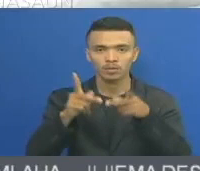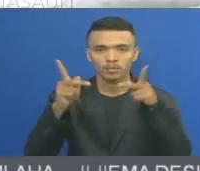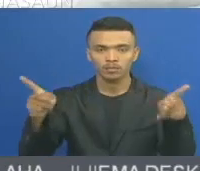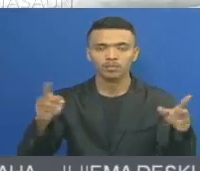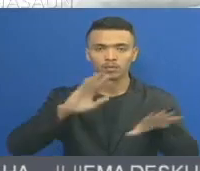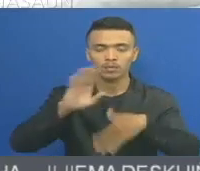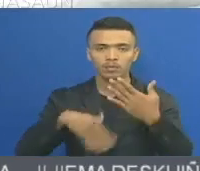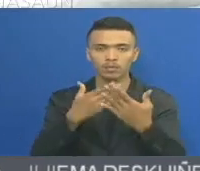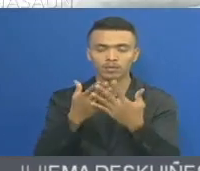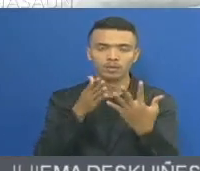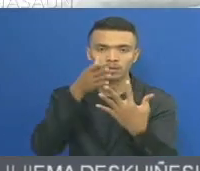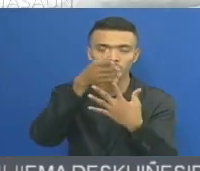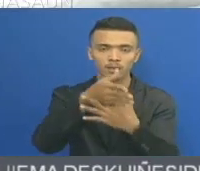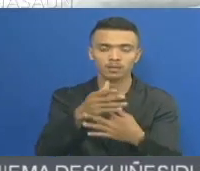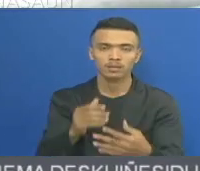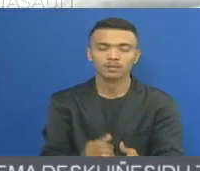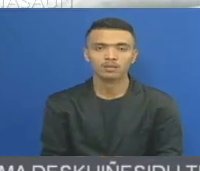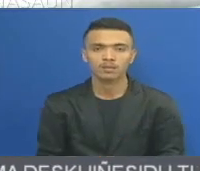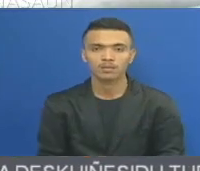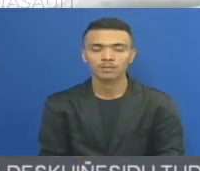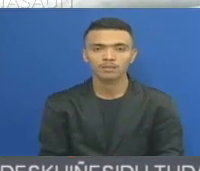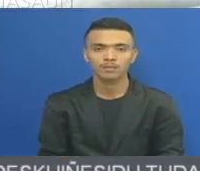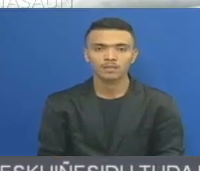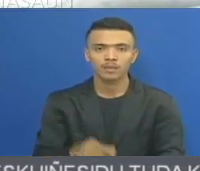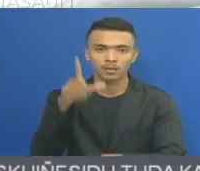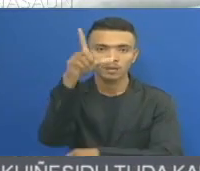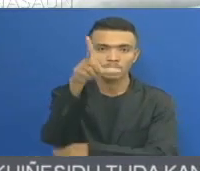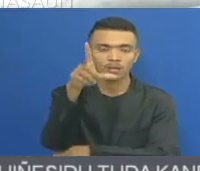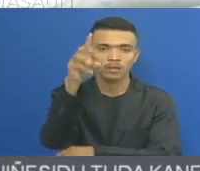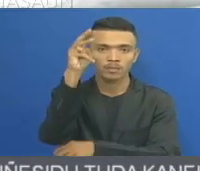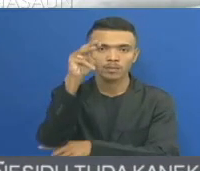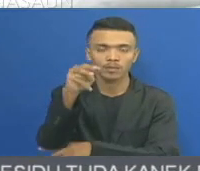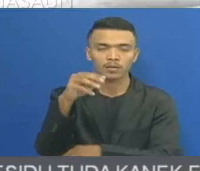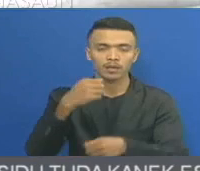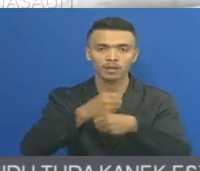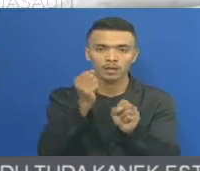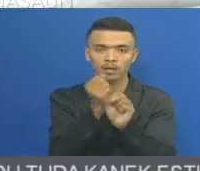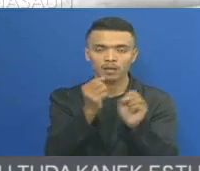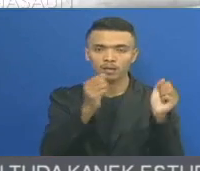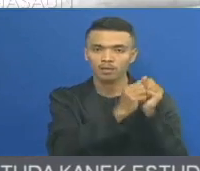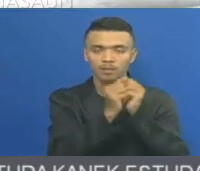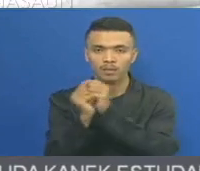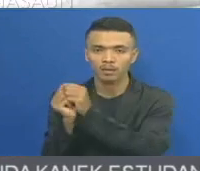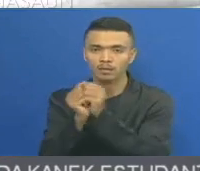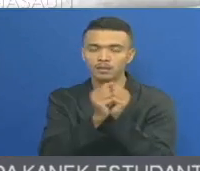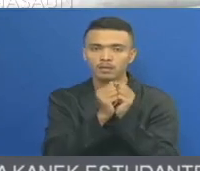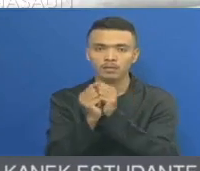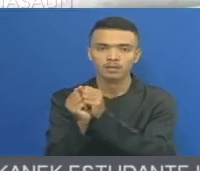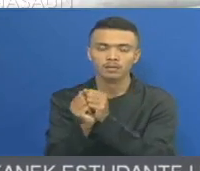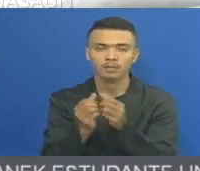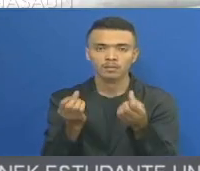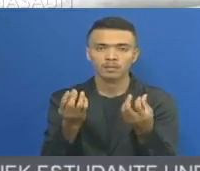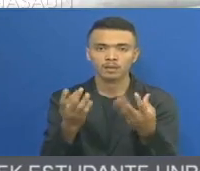ite hoto asesu tamba dala ruma ya nebane lokraik miudia darer sempre kria engrafamento makas oida ne